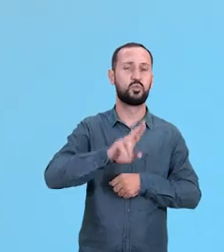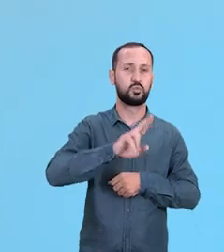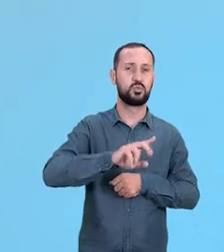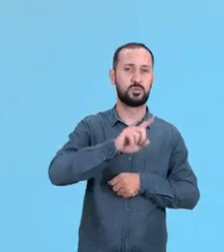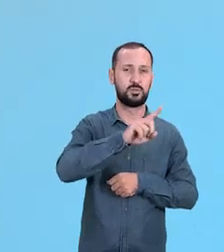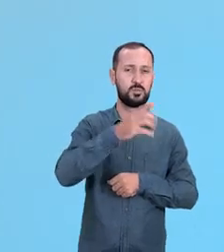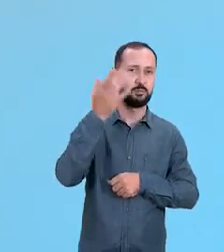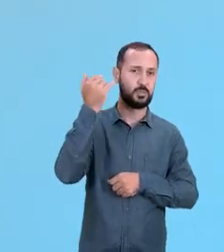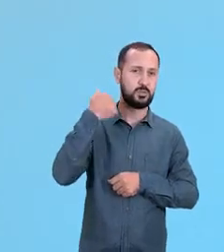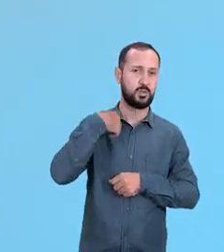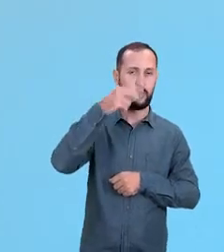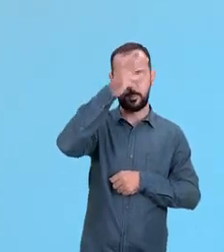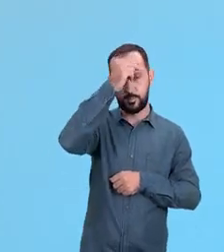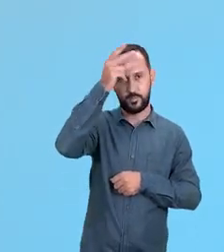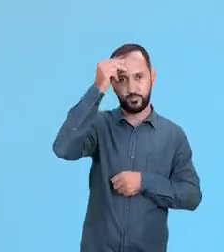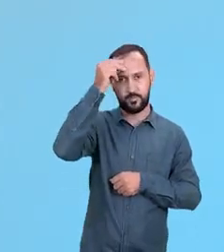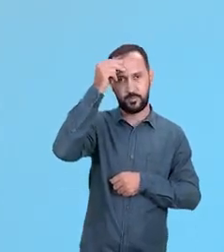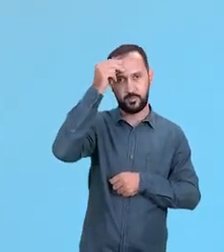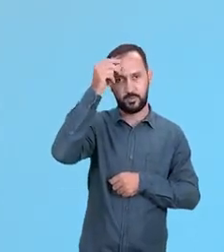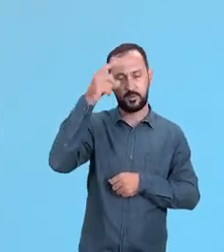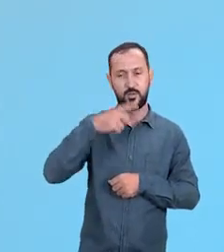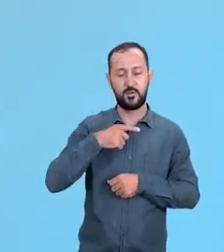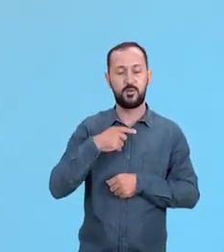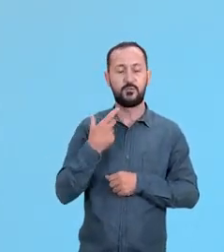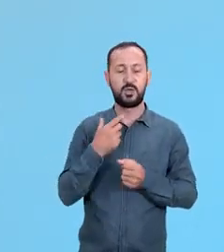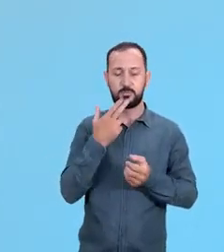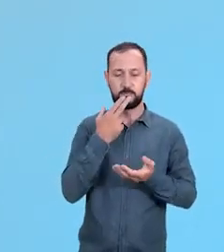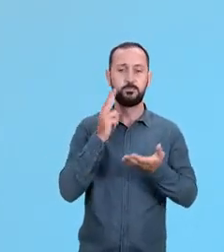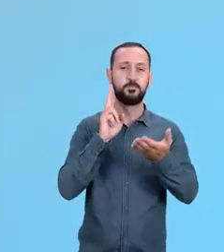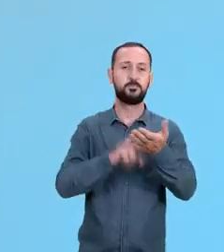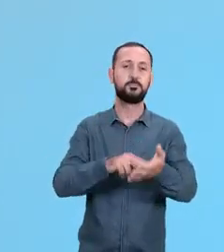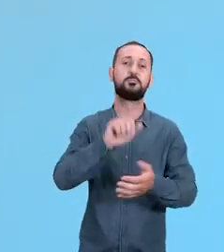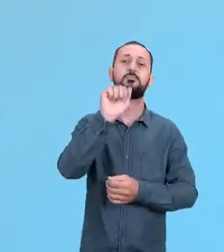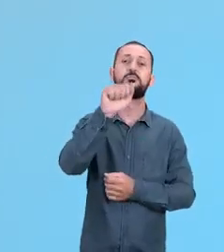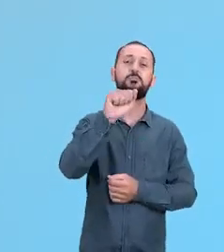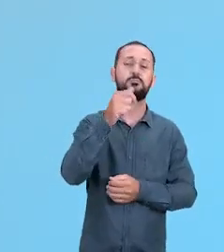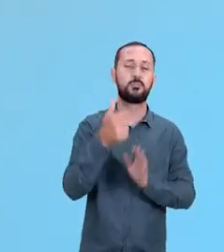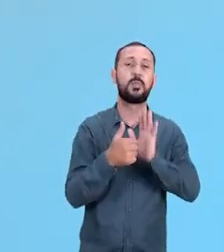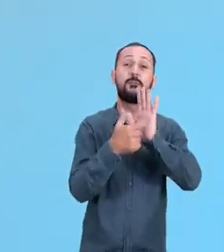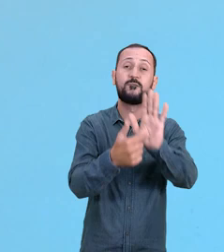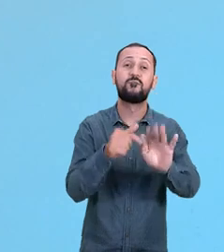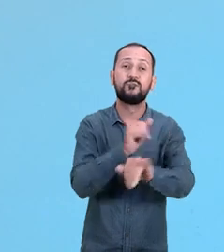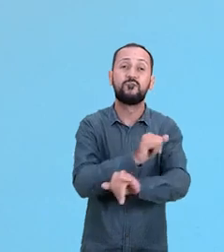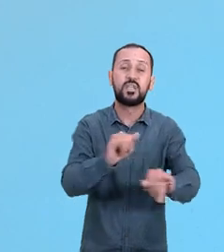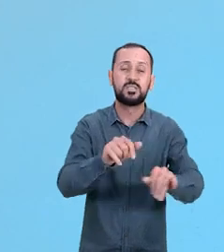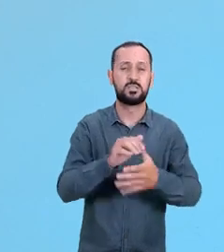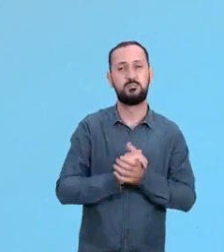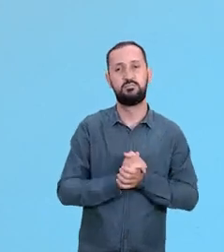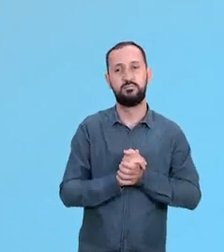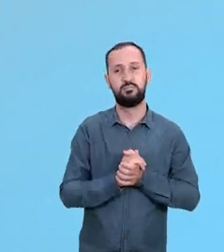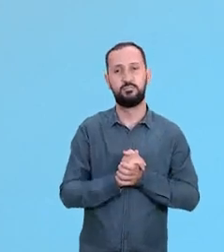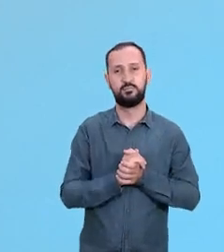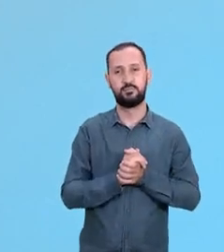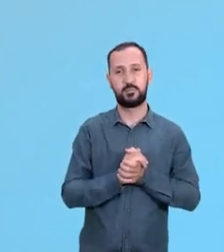utilizamos enquanto eu era prefeito é você fazer a notificação. Então você notifica o